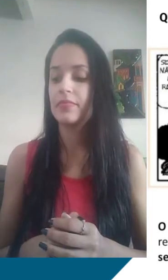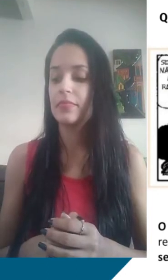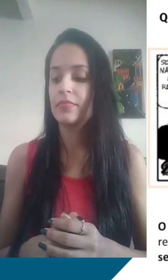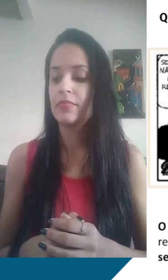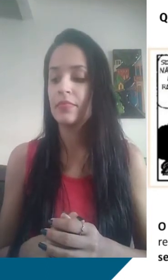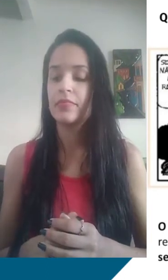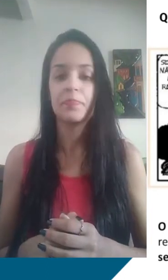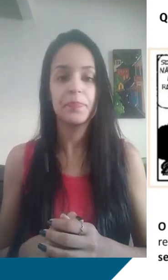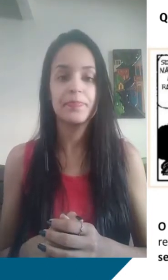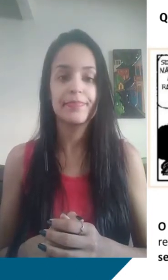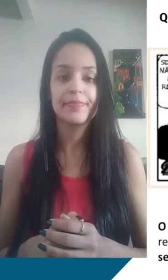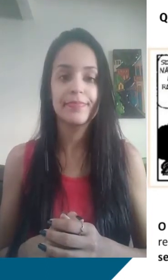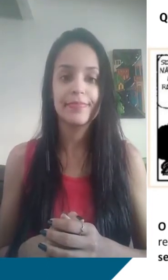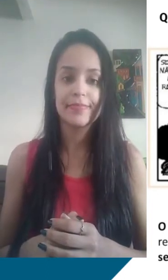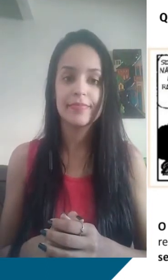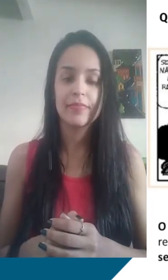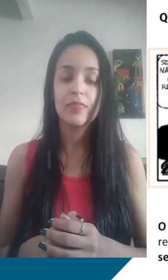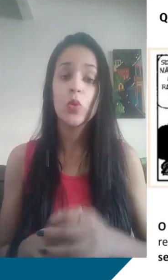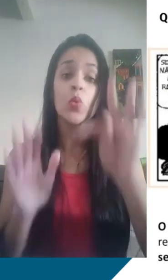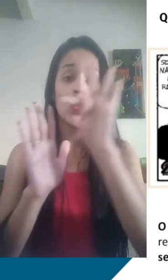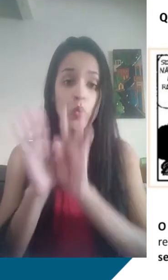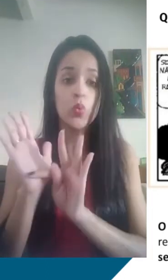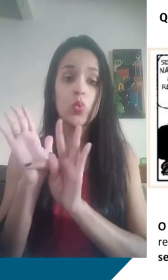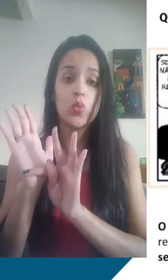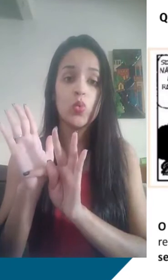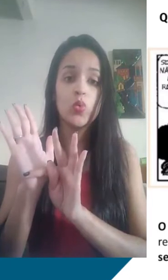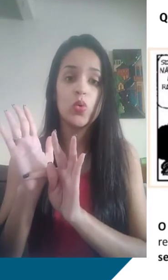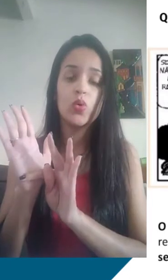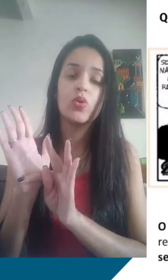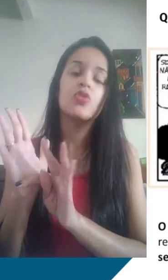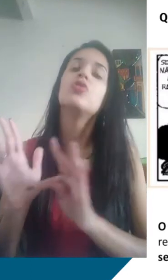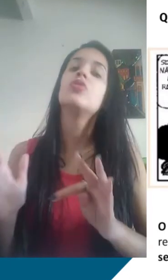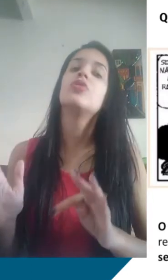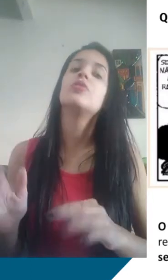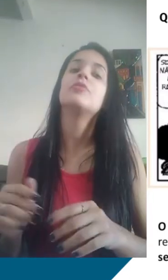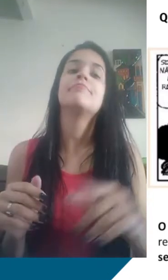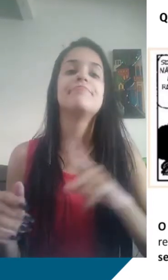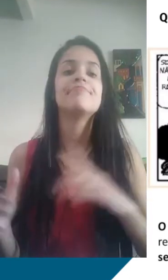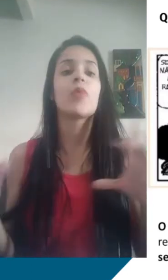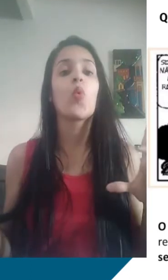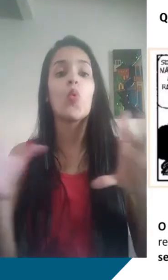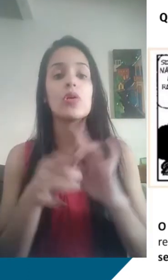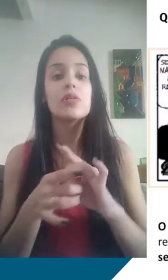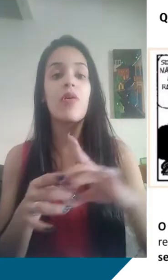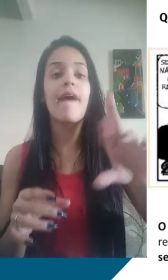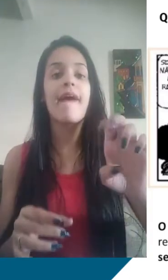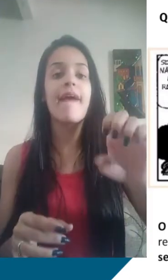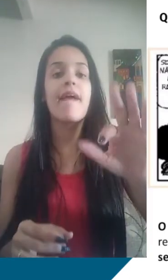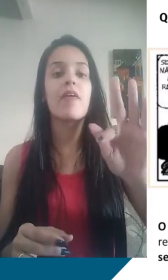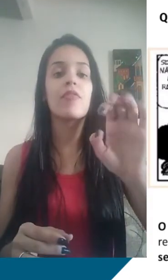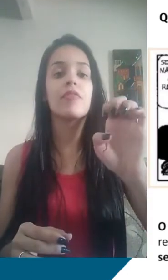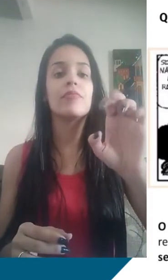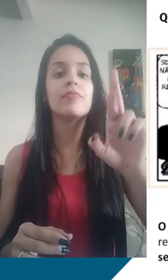coesão referencial, que ocorre quando uma palavra se refere a um termo já anunciado no texto, não havendo